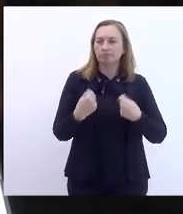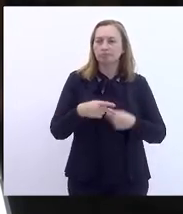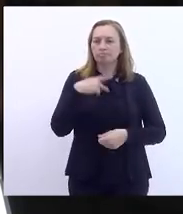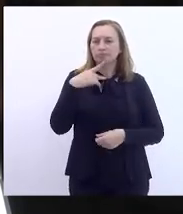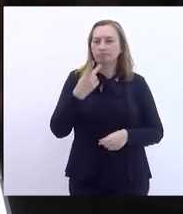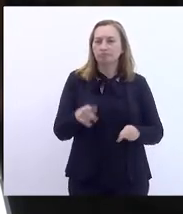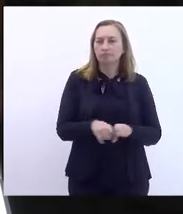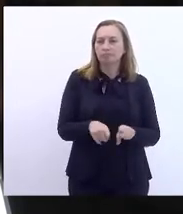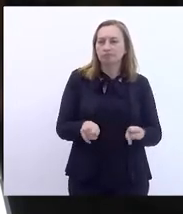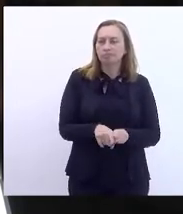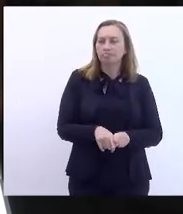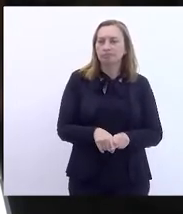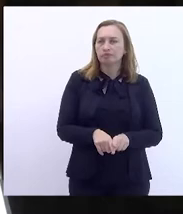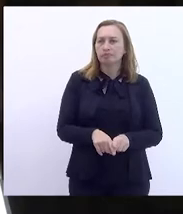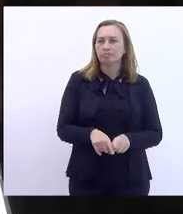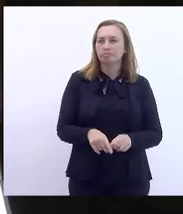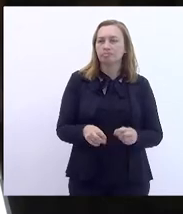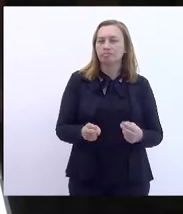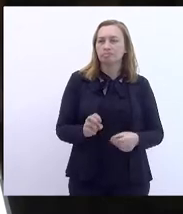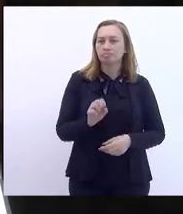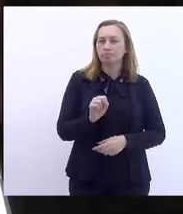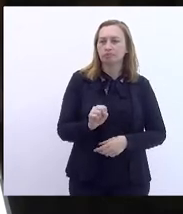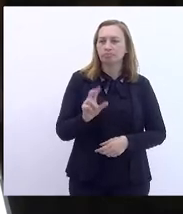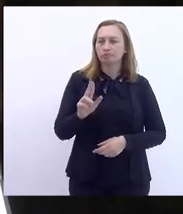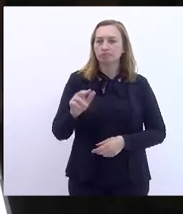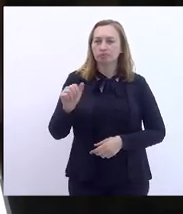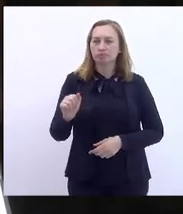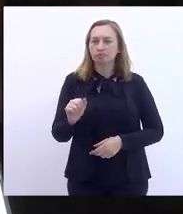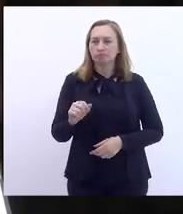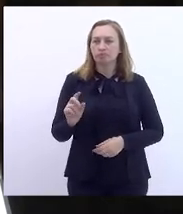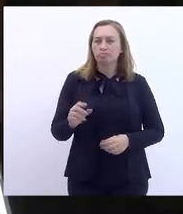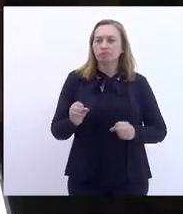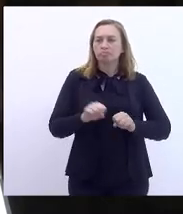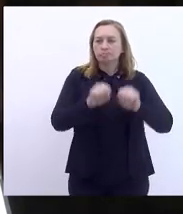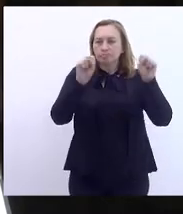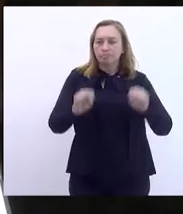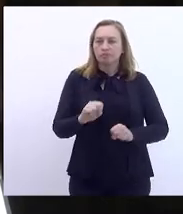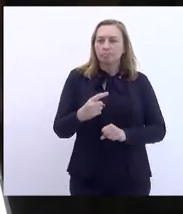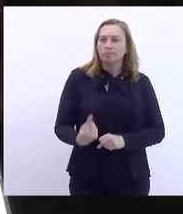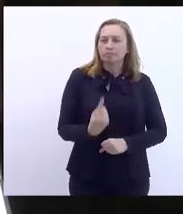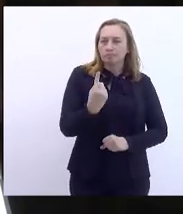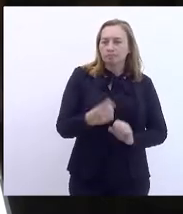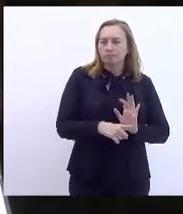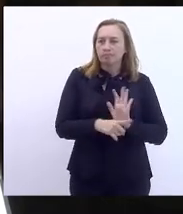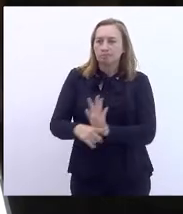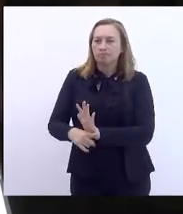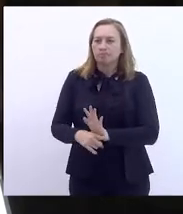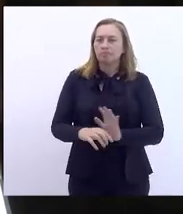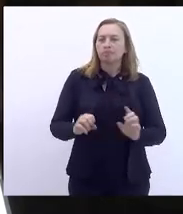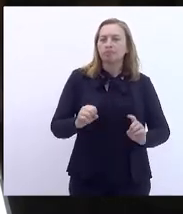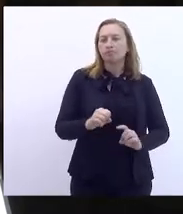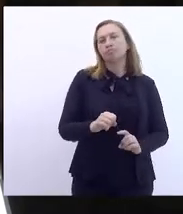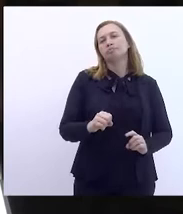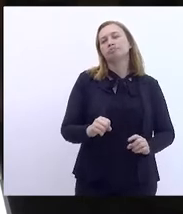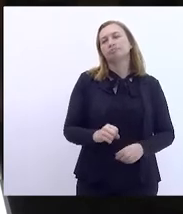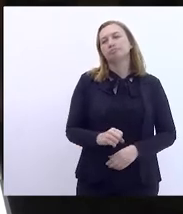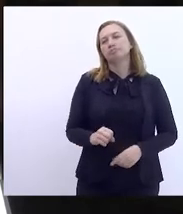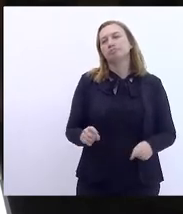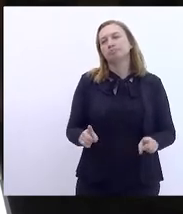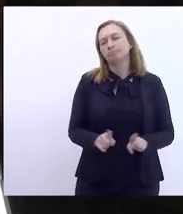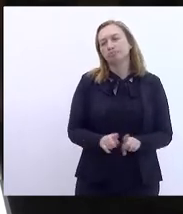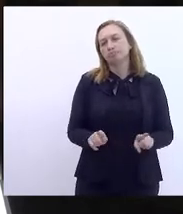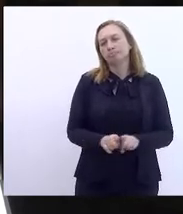falar também do sucateamento do suas que é o sistema único da Assistência Social a ver sofrendo bastante e o